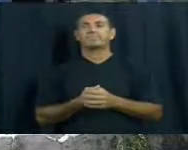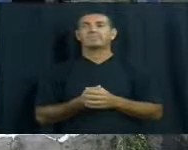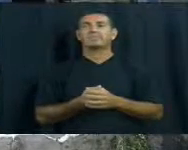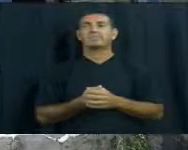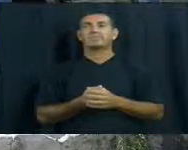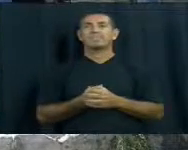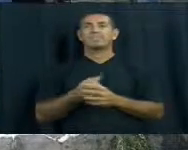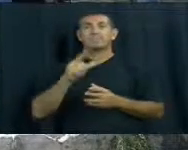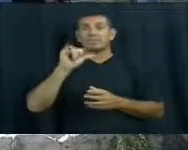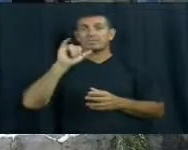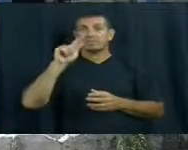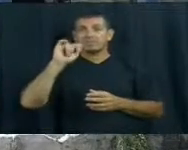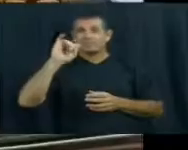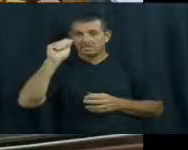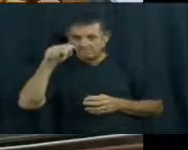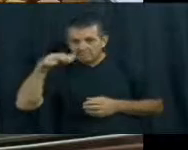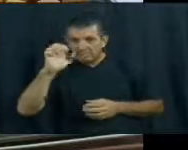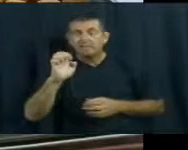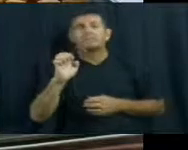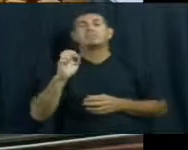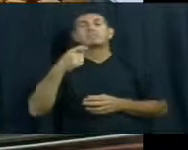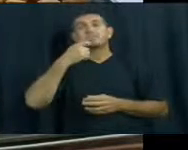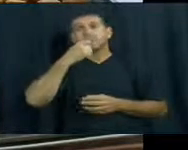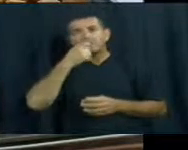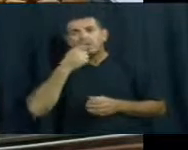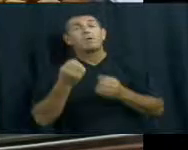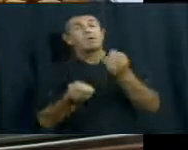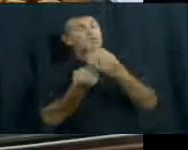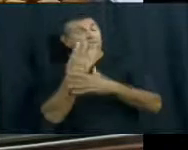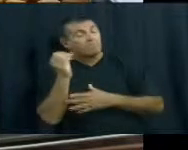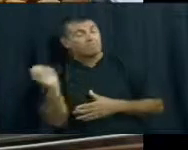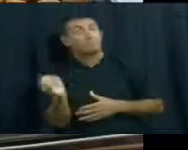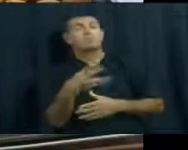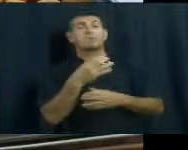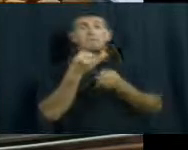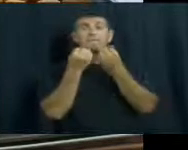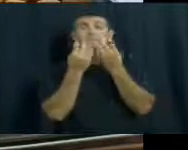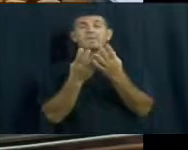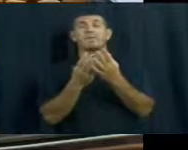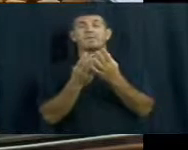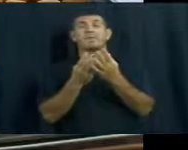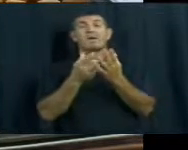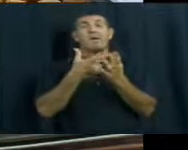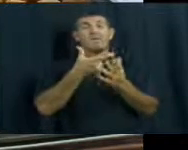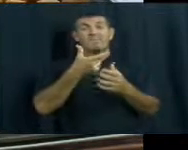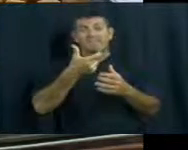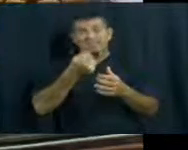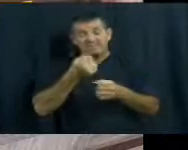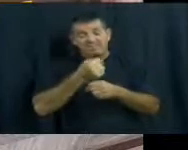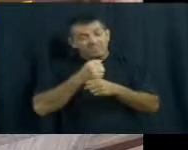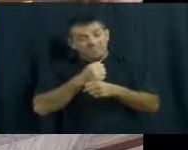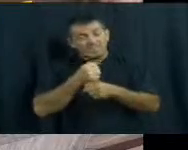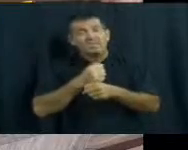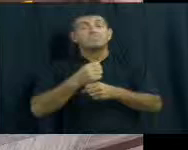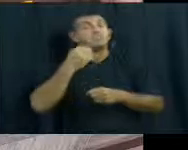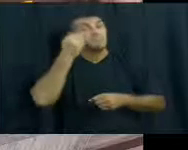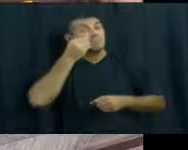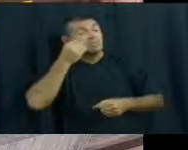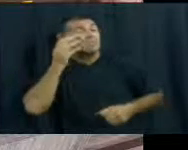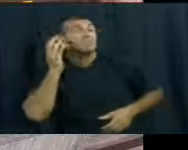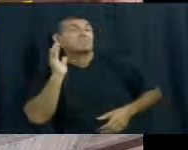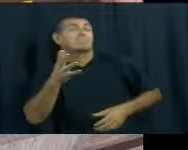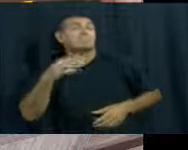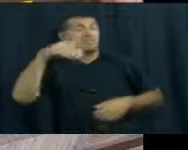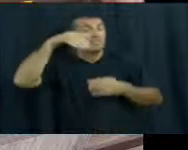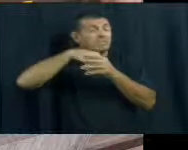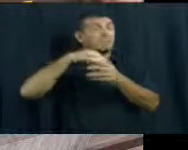ó. Ligiane Salgados. Ligiane Salgados sempre trazendo inovação de salgadinhos. Eles têm mais de 20 anos de experiência em nosso município. Então, se